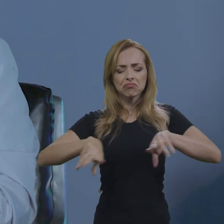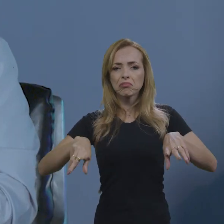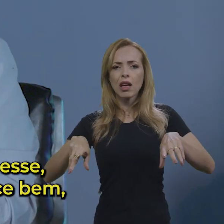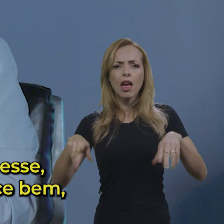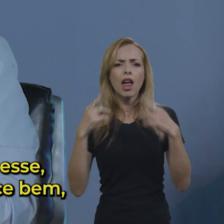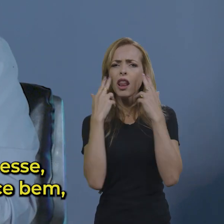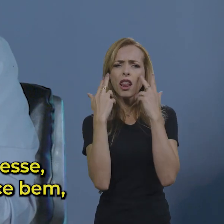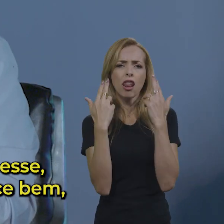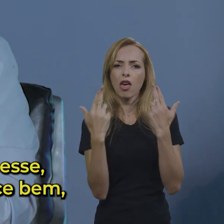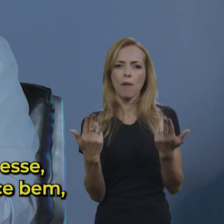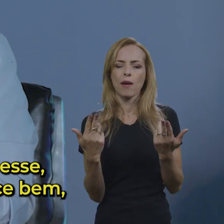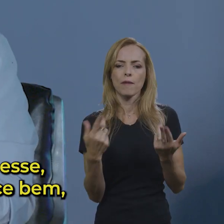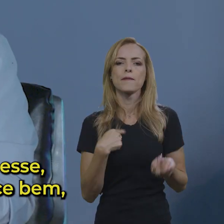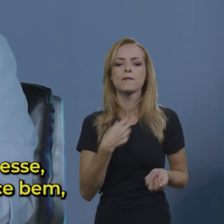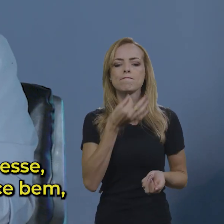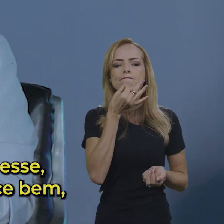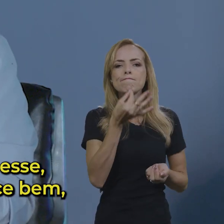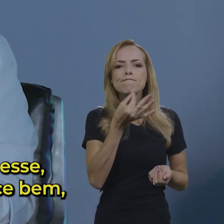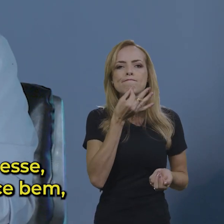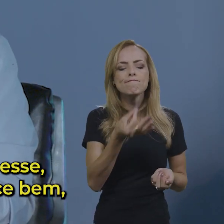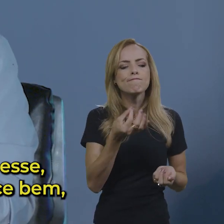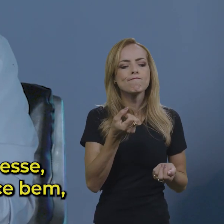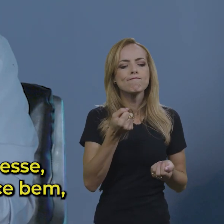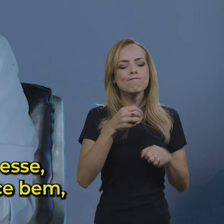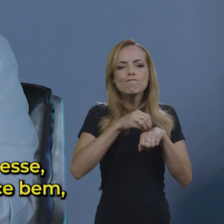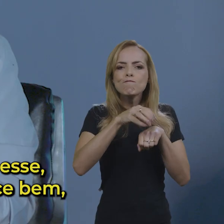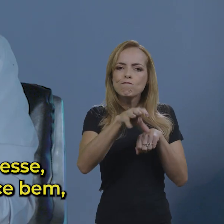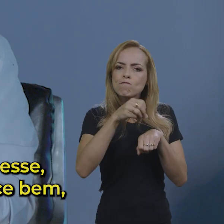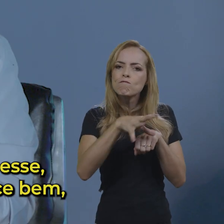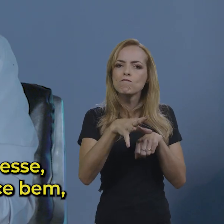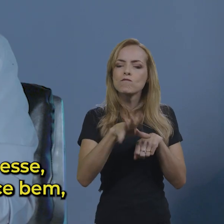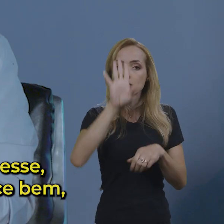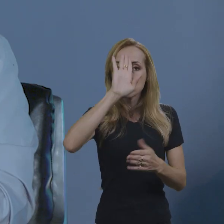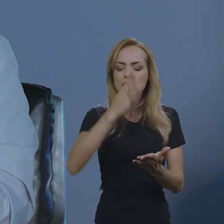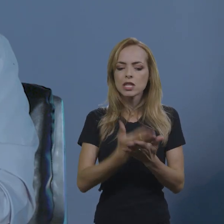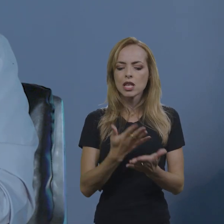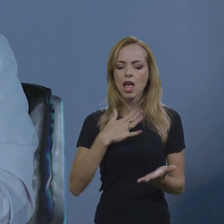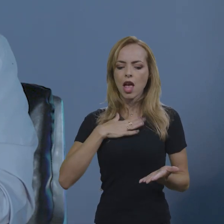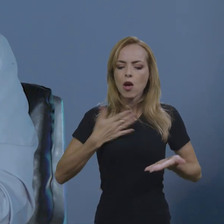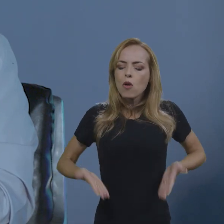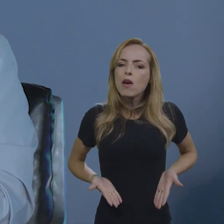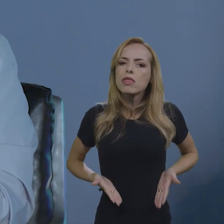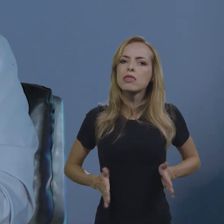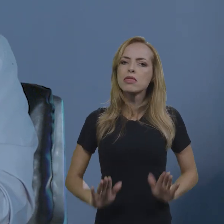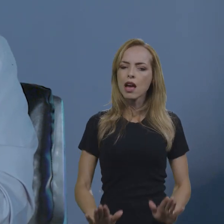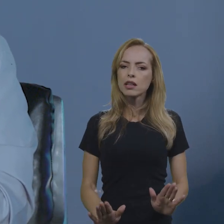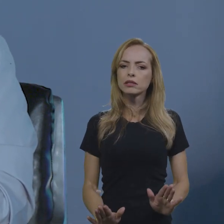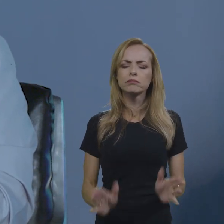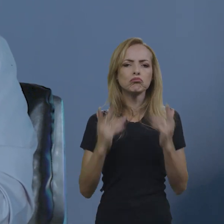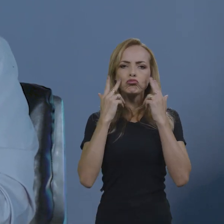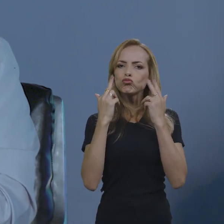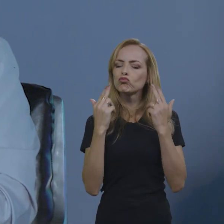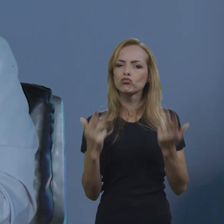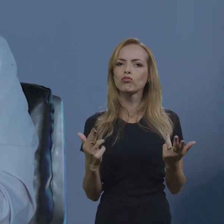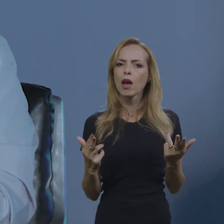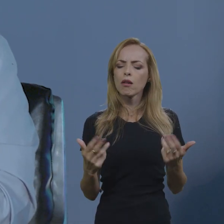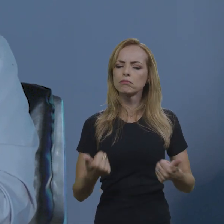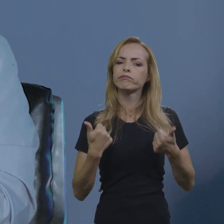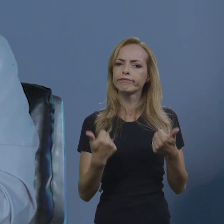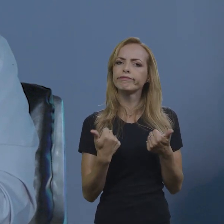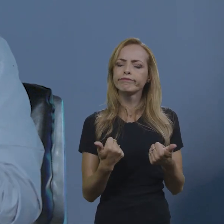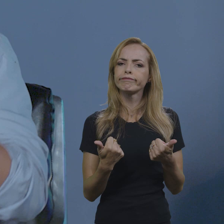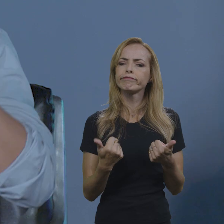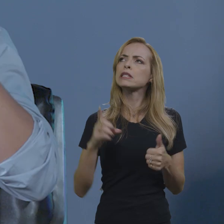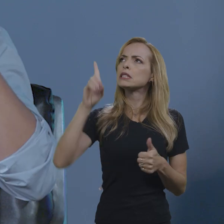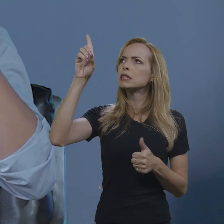semanas. Então, acho que o recado maior é esse, é a gente acreditar que a gente nasce bem, a gente nasce bom do jeito que a gente nasce,